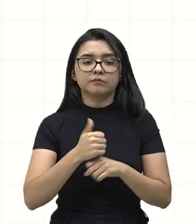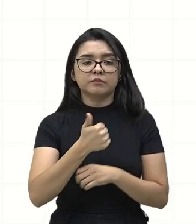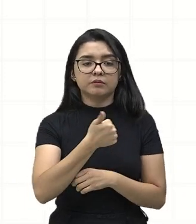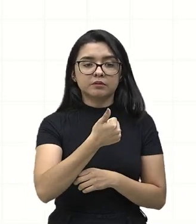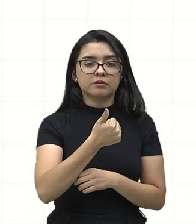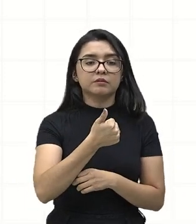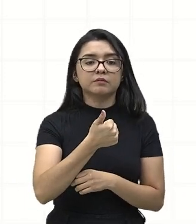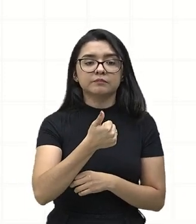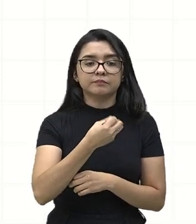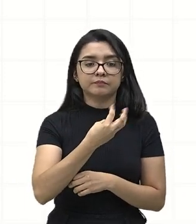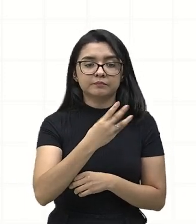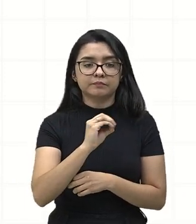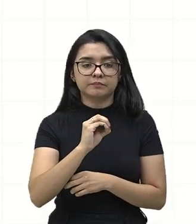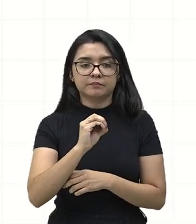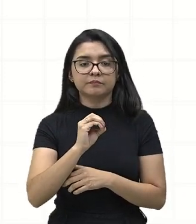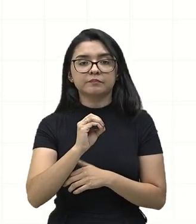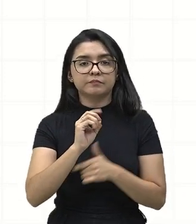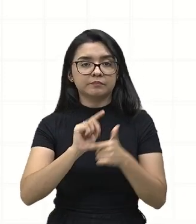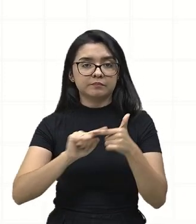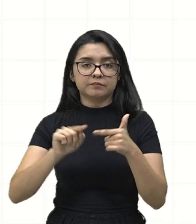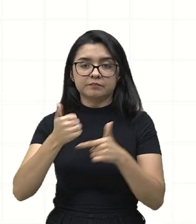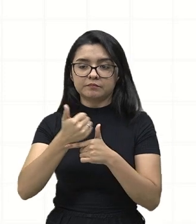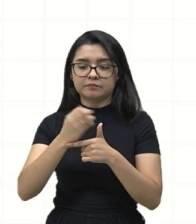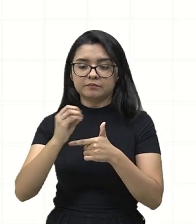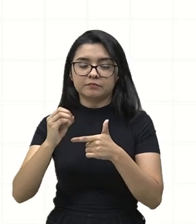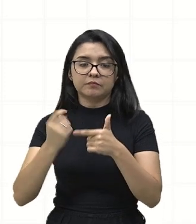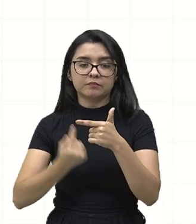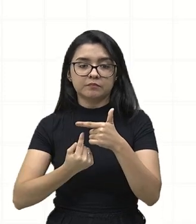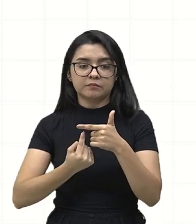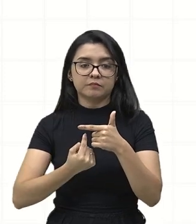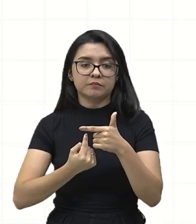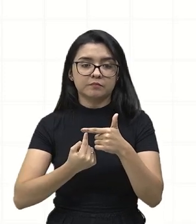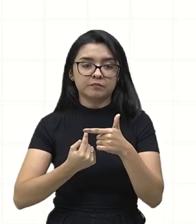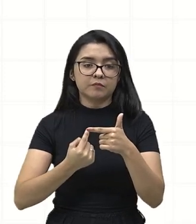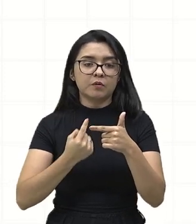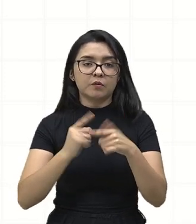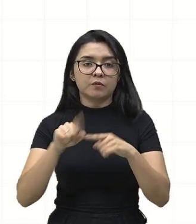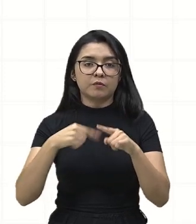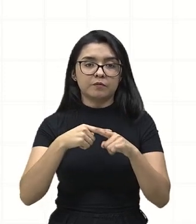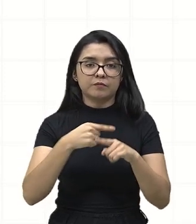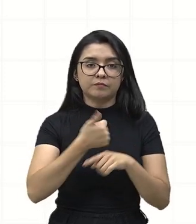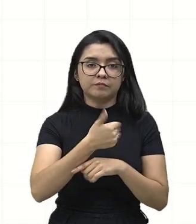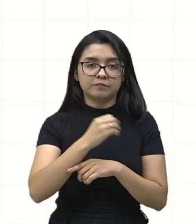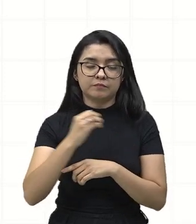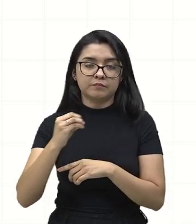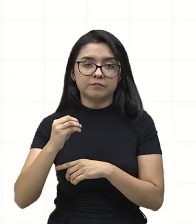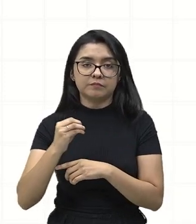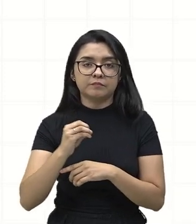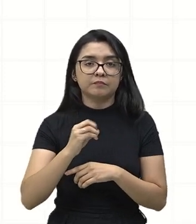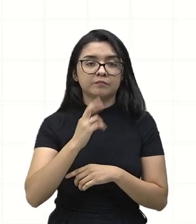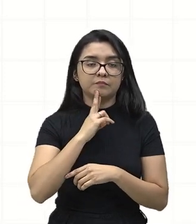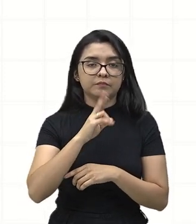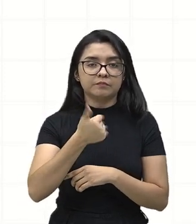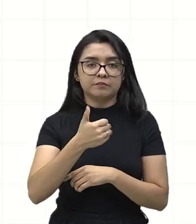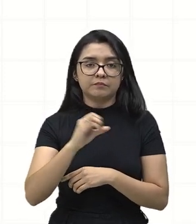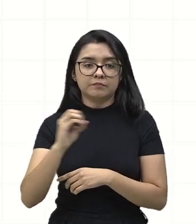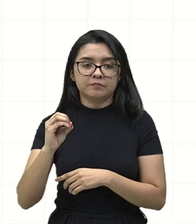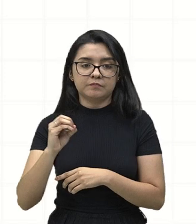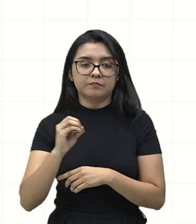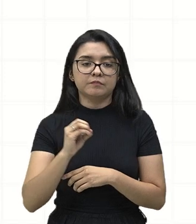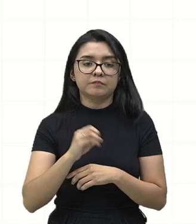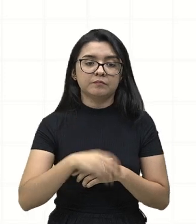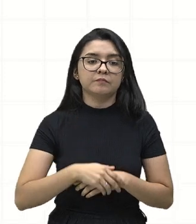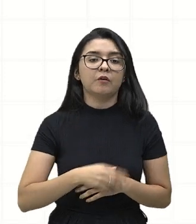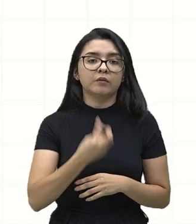130 por 100 dá 1. 1 vezes 100, 100. Para 130 falta 30,